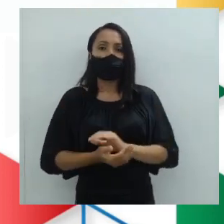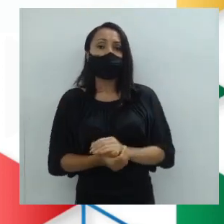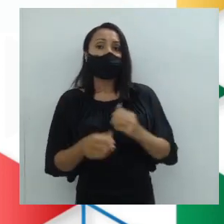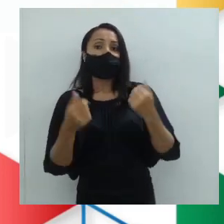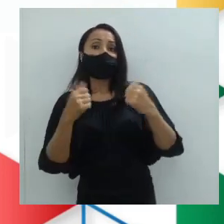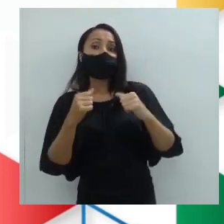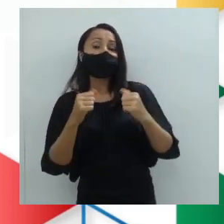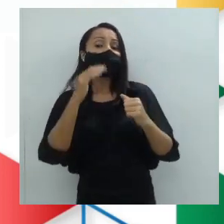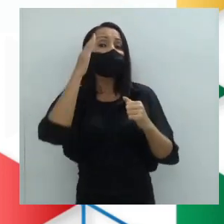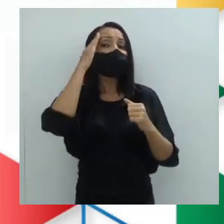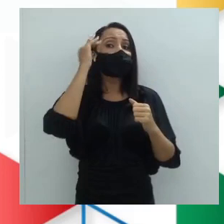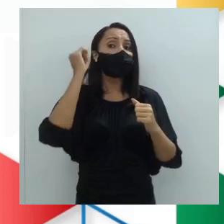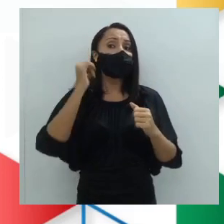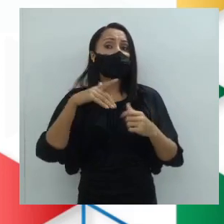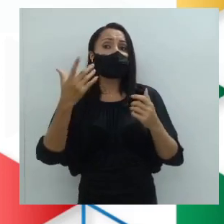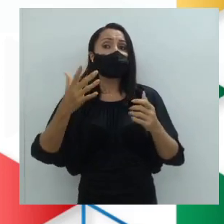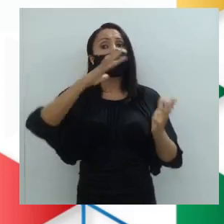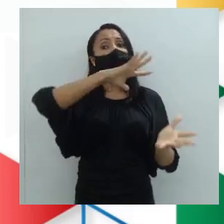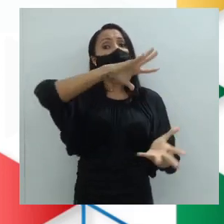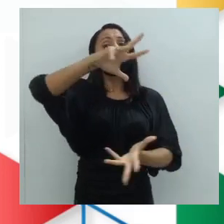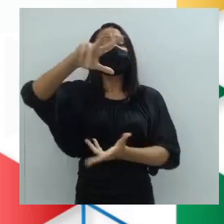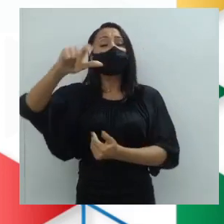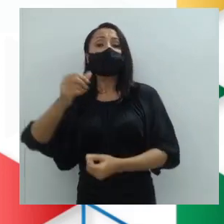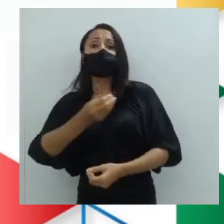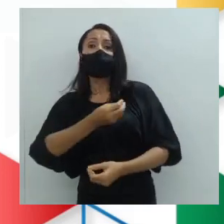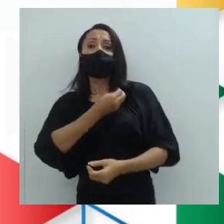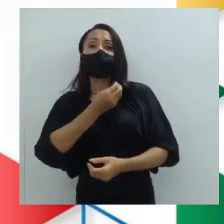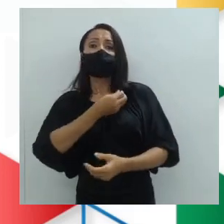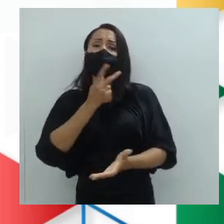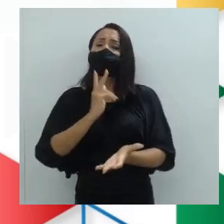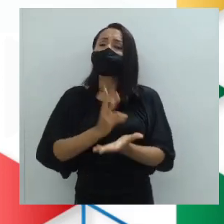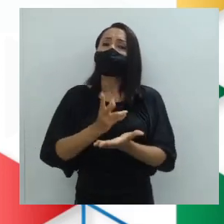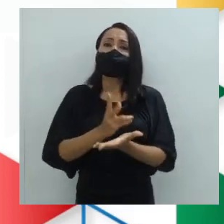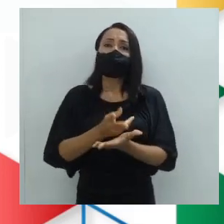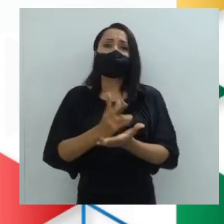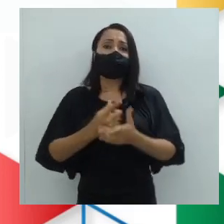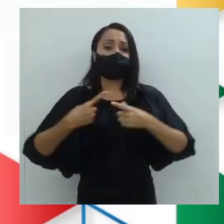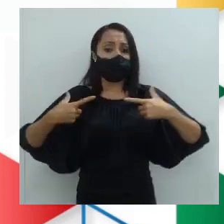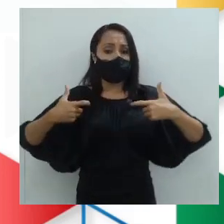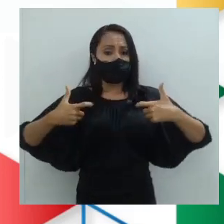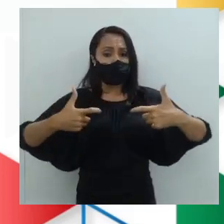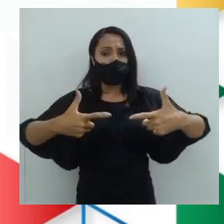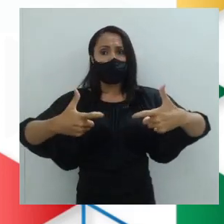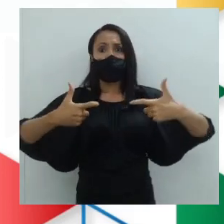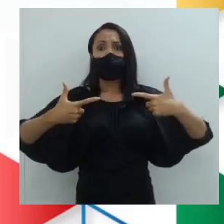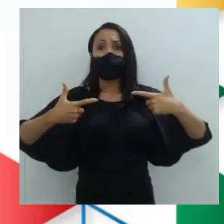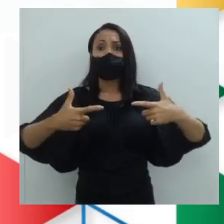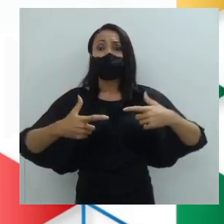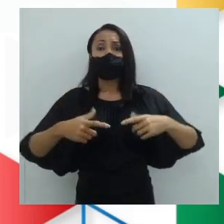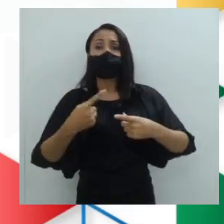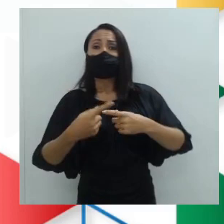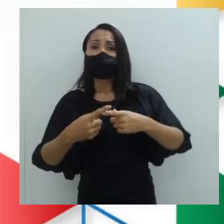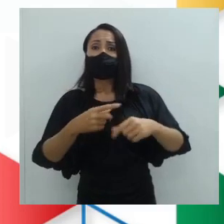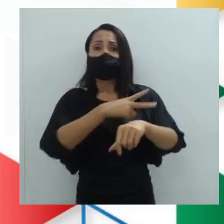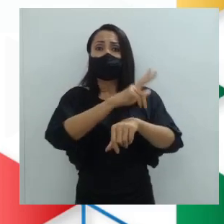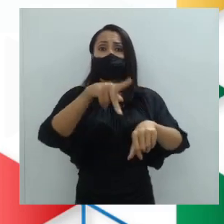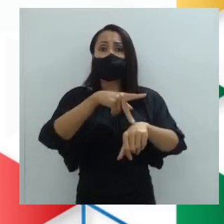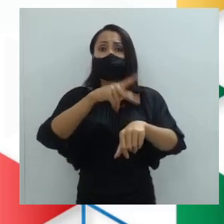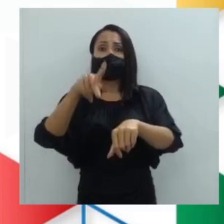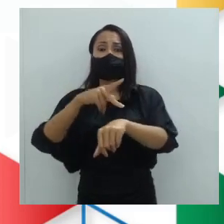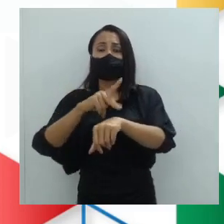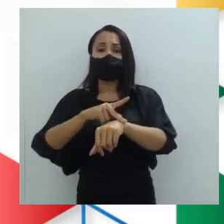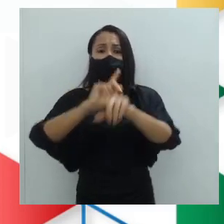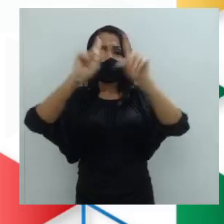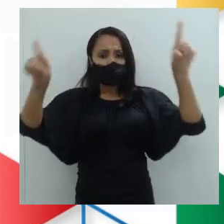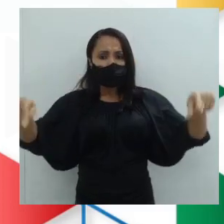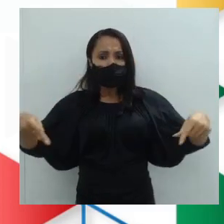precisará saber que o mundo vive e sempre viveu em guerras, porque um país quer comandar o outro.